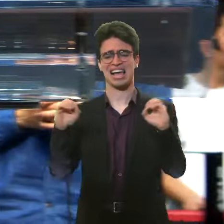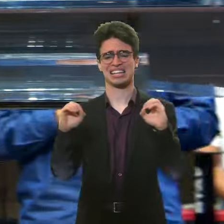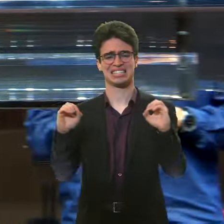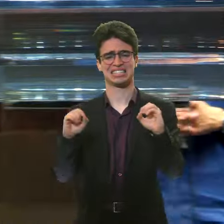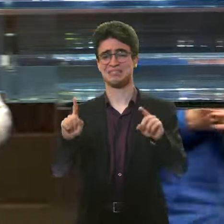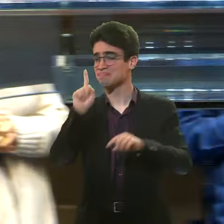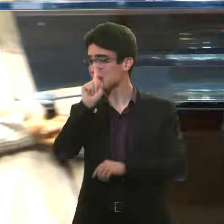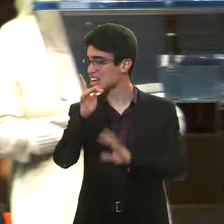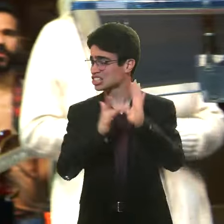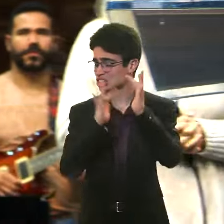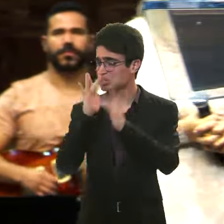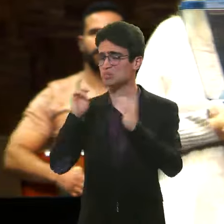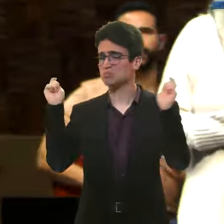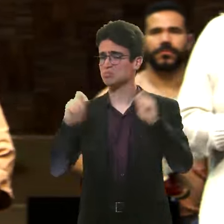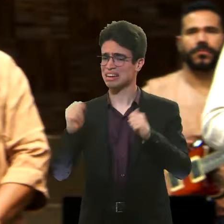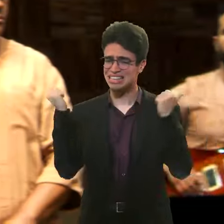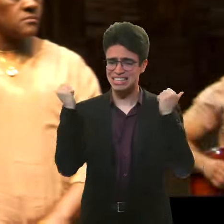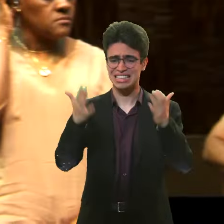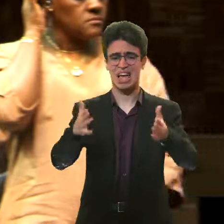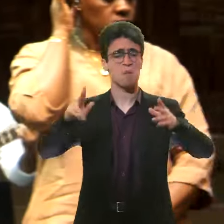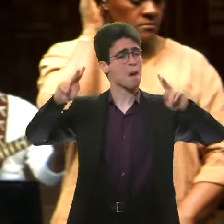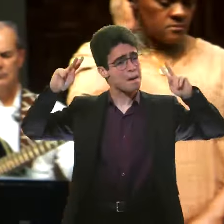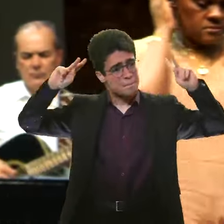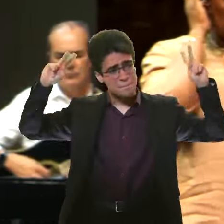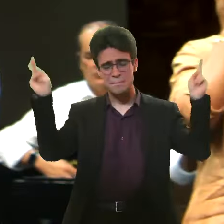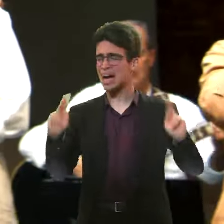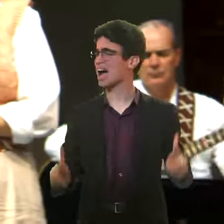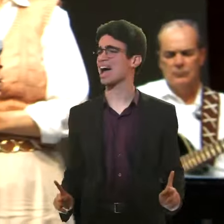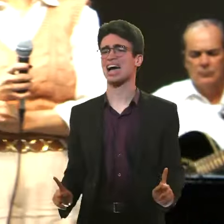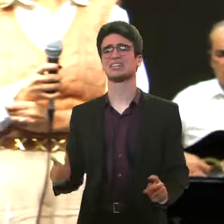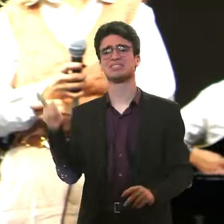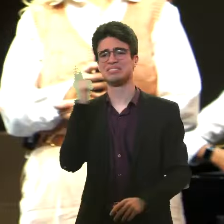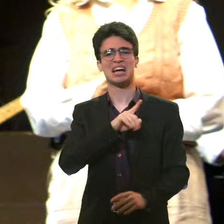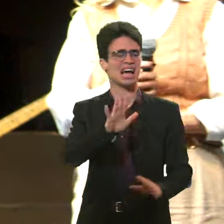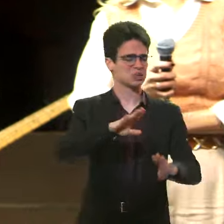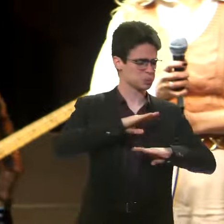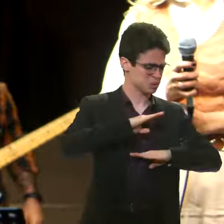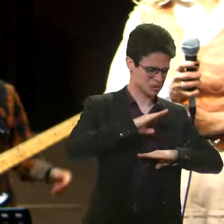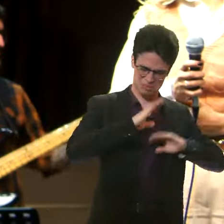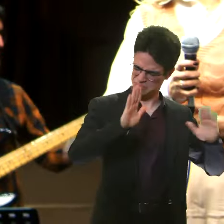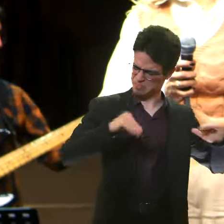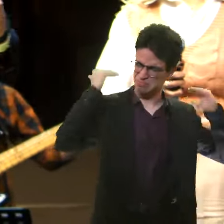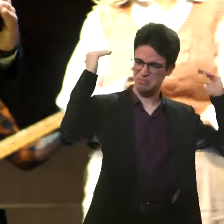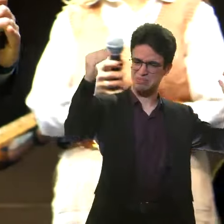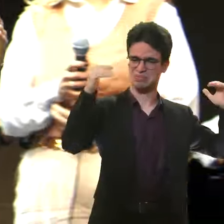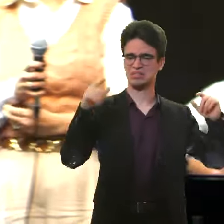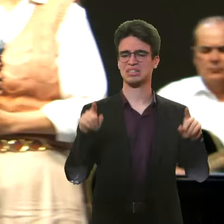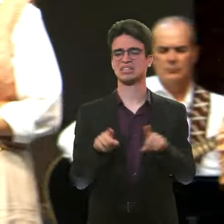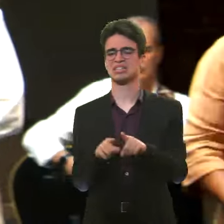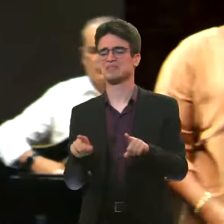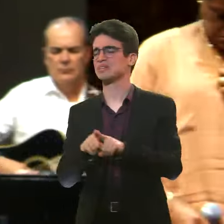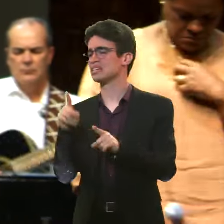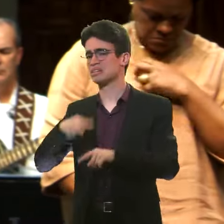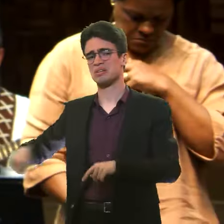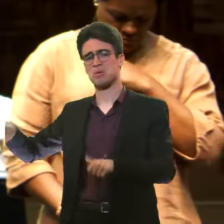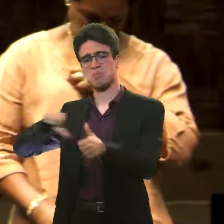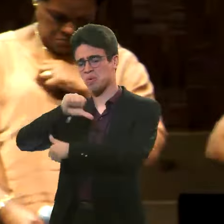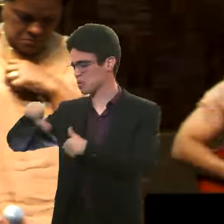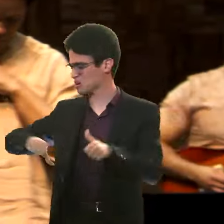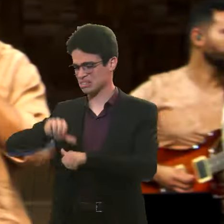é aquele que vai te oferecer uma paz que está acima das circunstâncias, que está acima das mudanças que podem vir ou